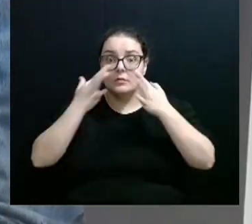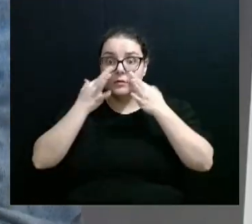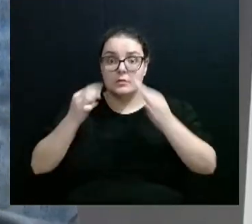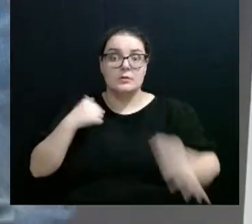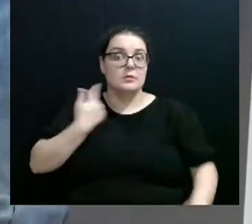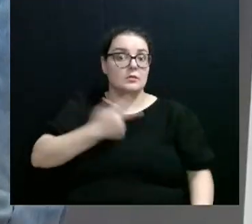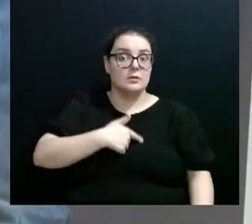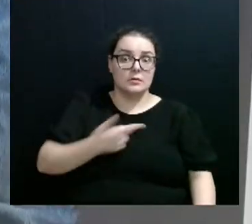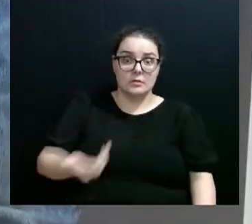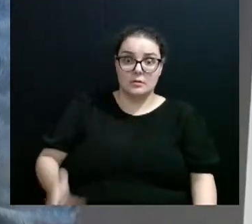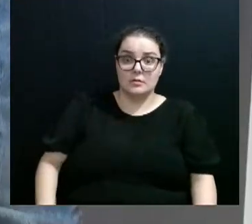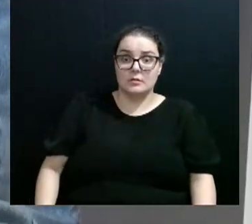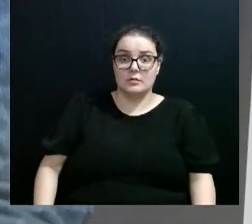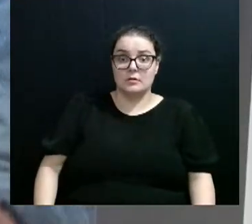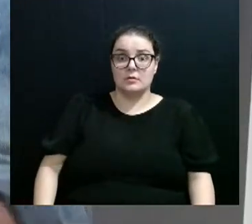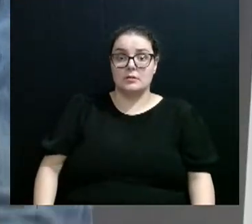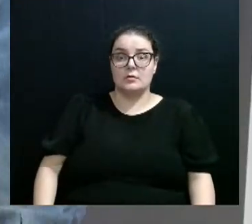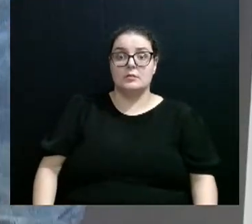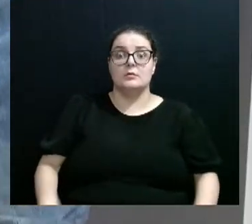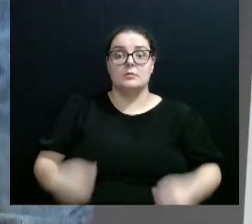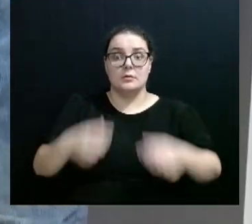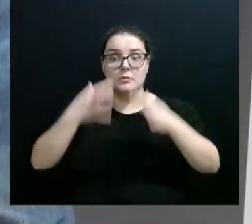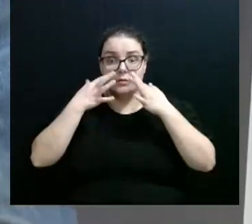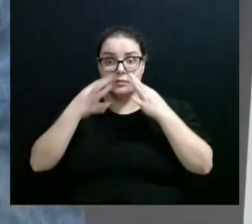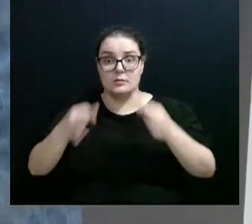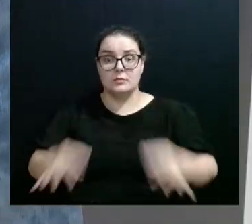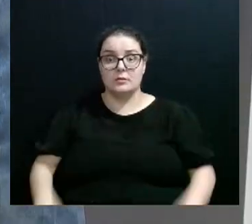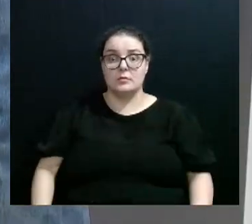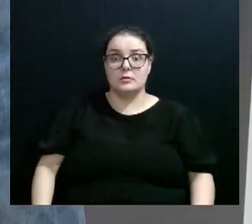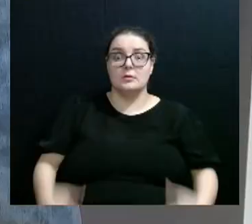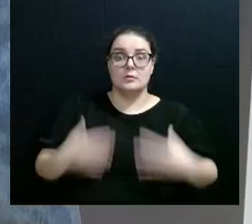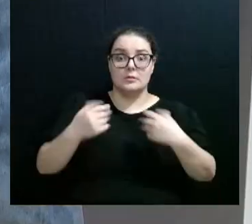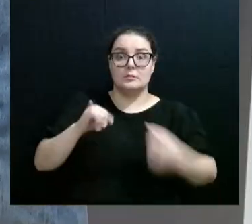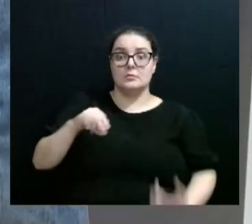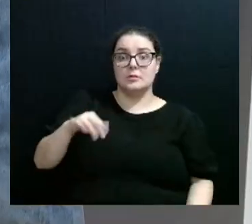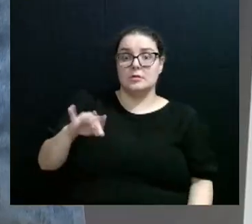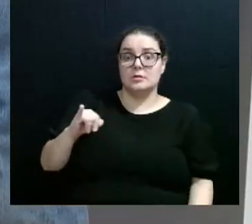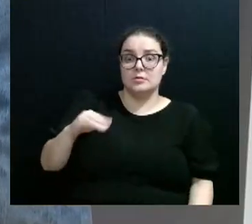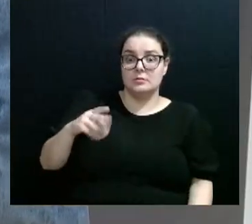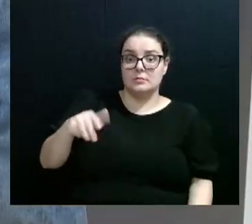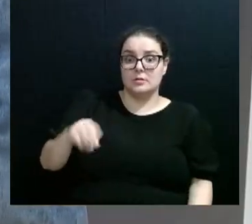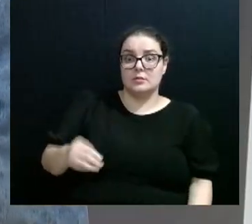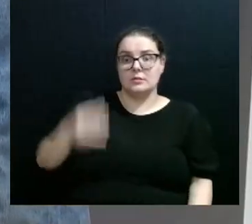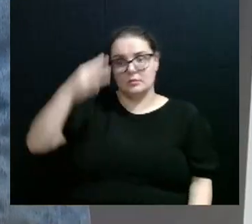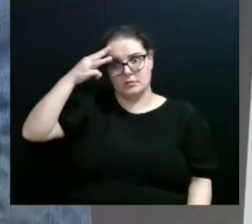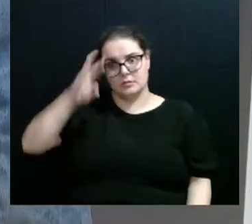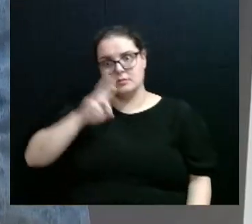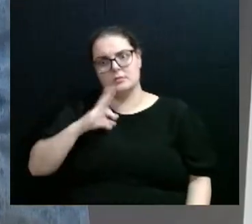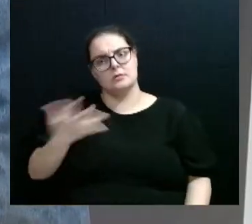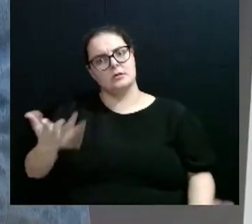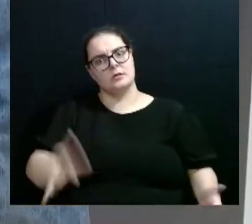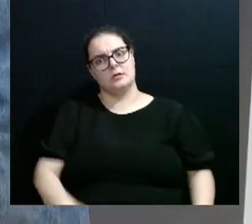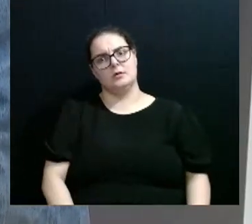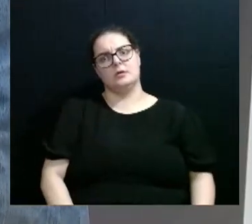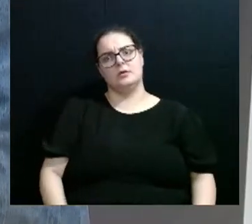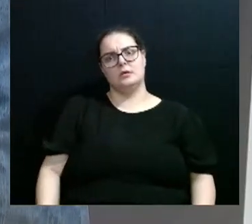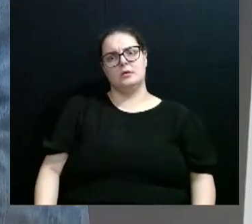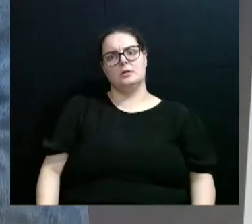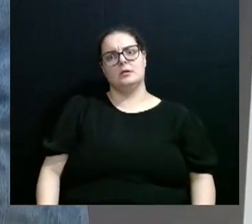muita atenção, é, por exemplo, a gente recebe uma intimação com 3 dias para resolver. Gente, pelo amor de Deus, tem que ter